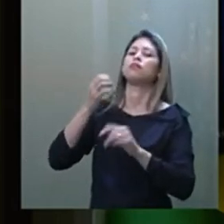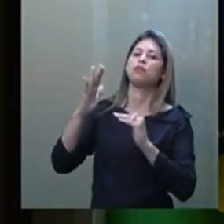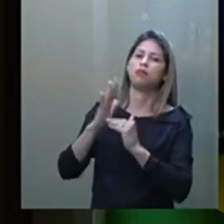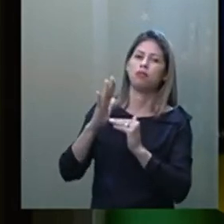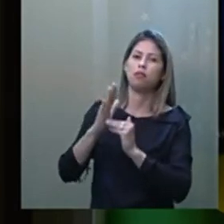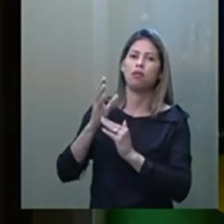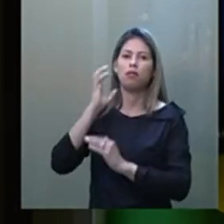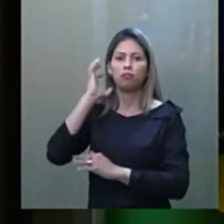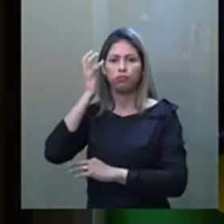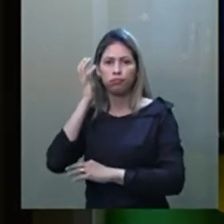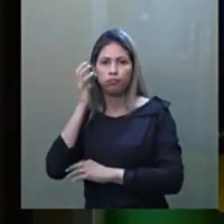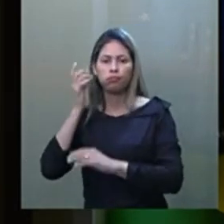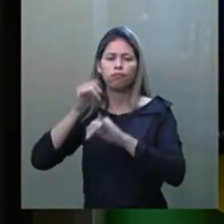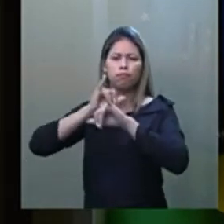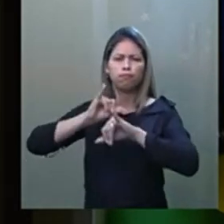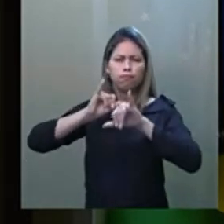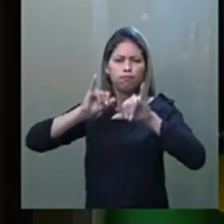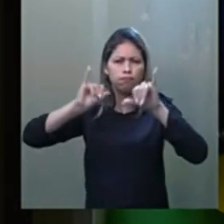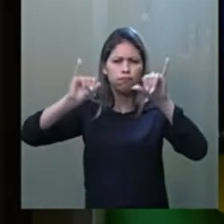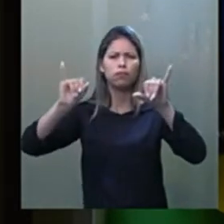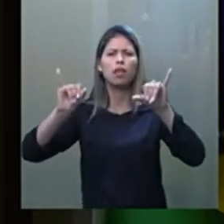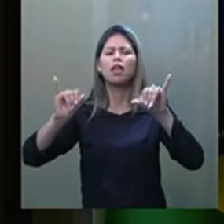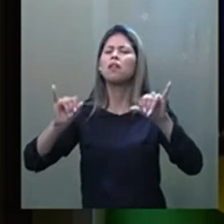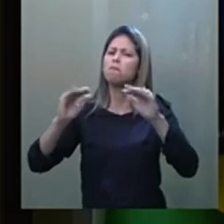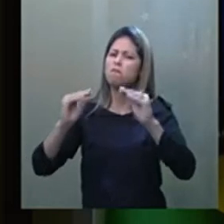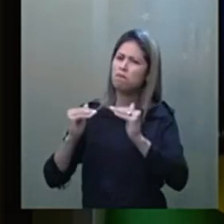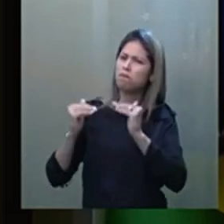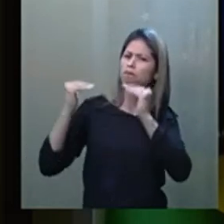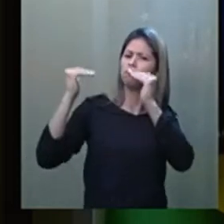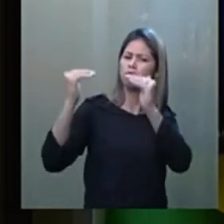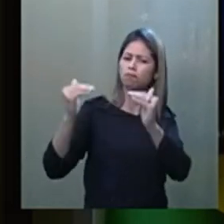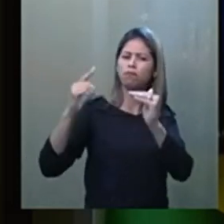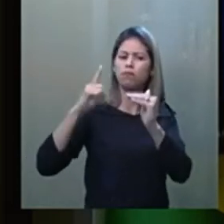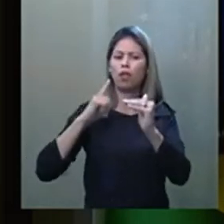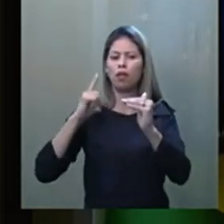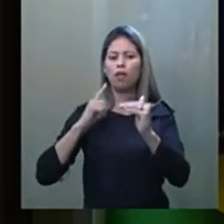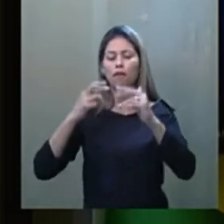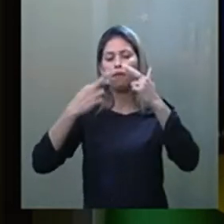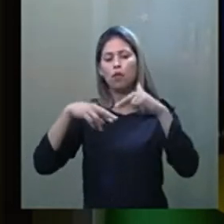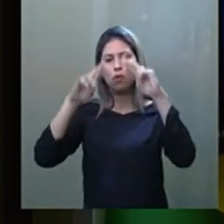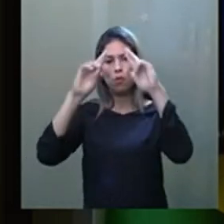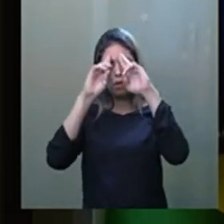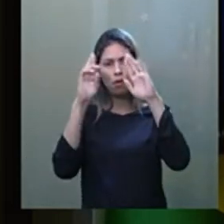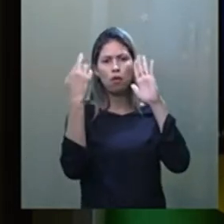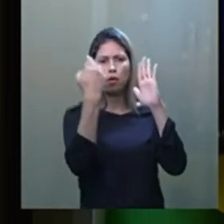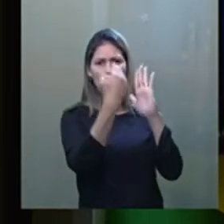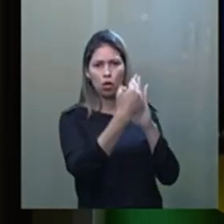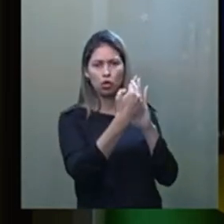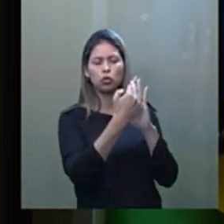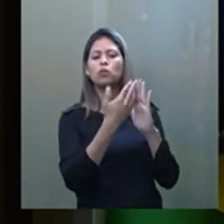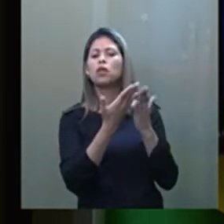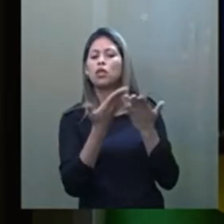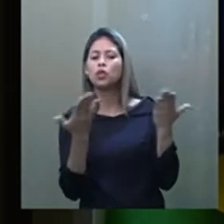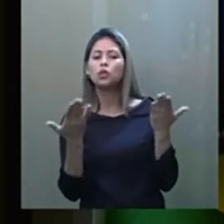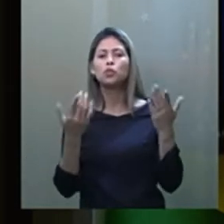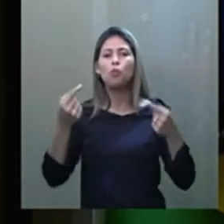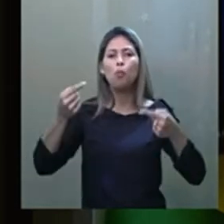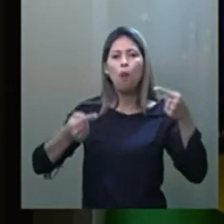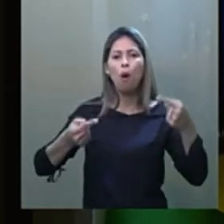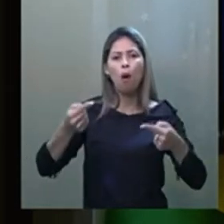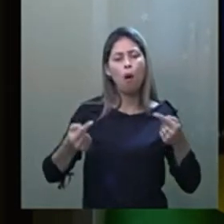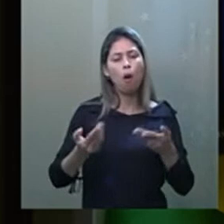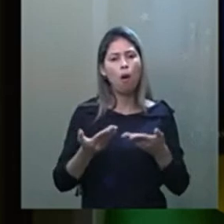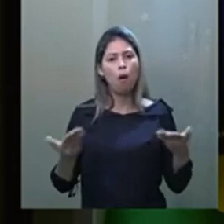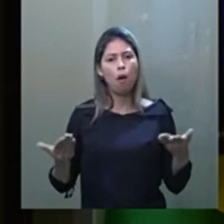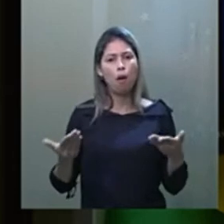de altíssimo nível, onde reinou respeito à posição divergente. E aí,